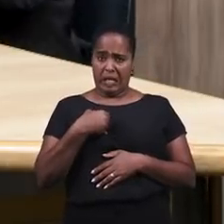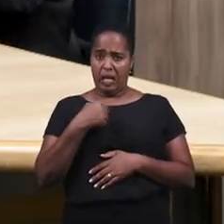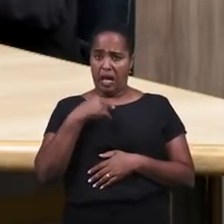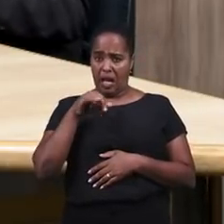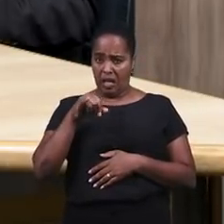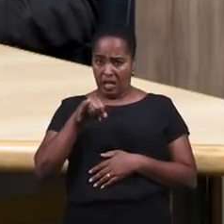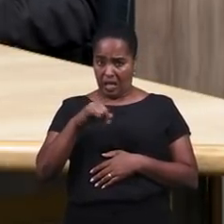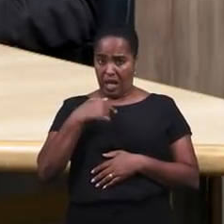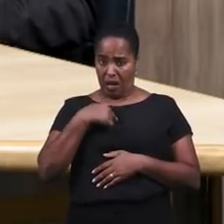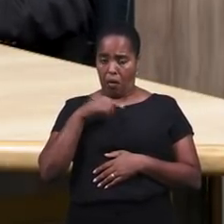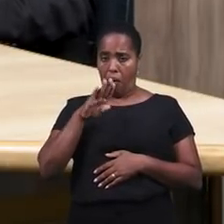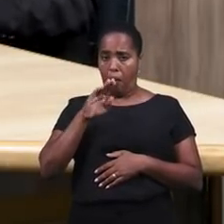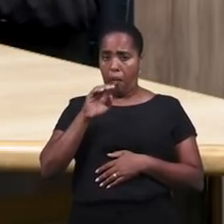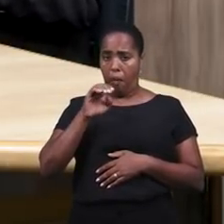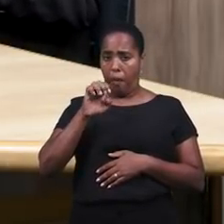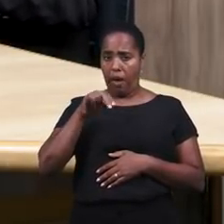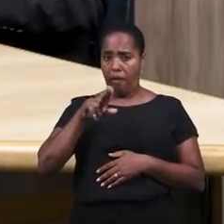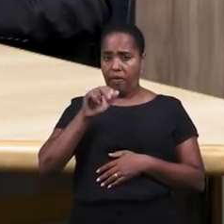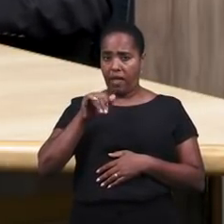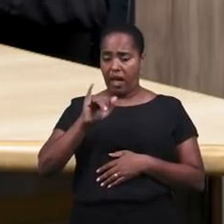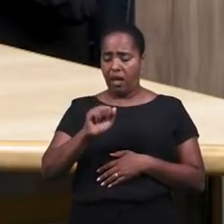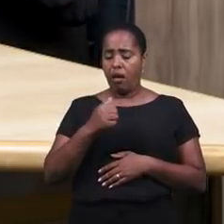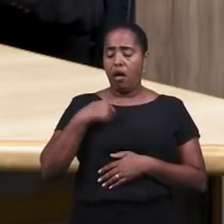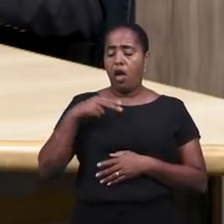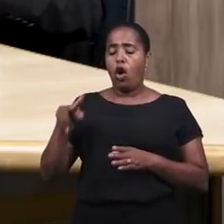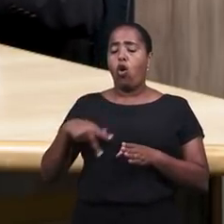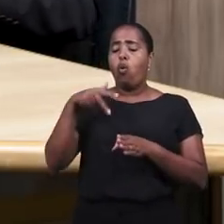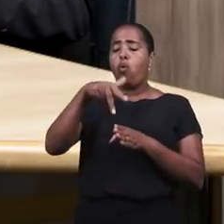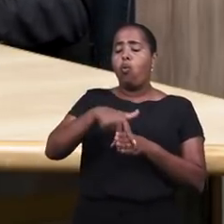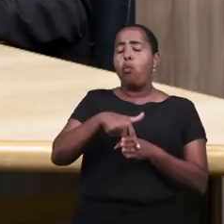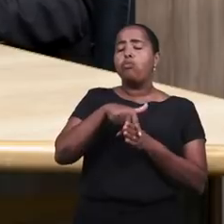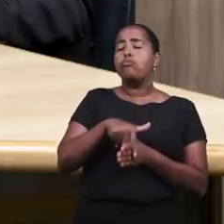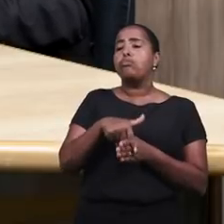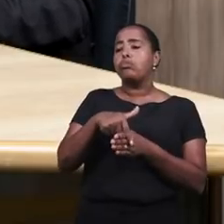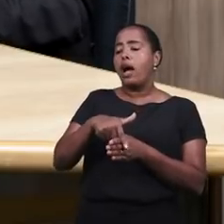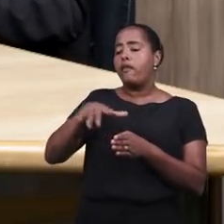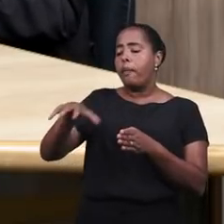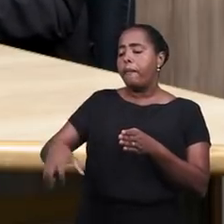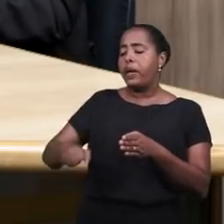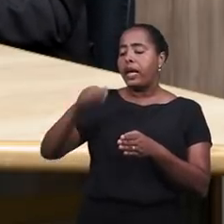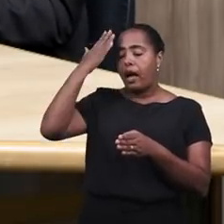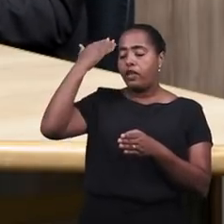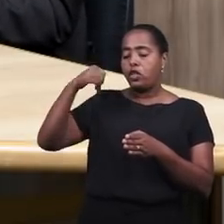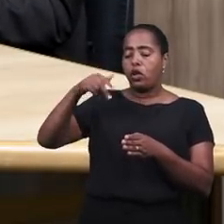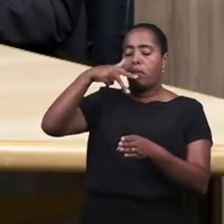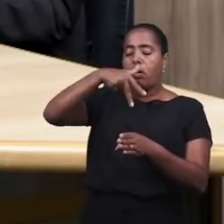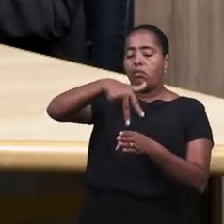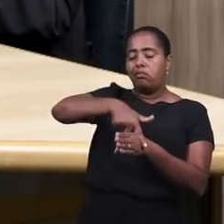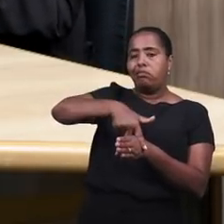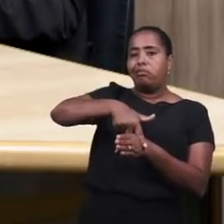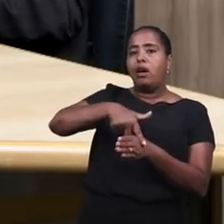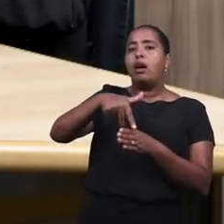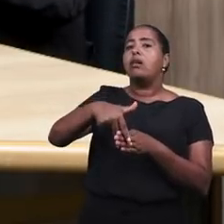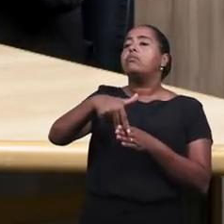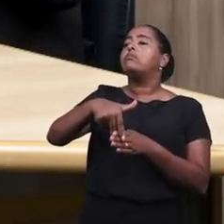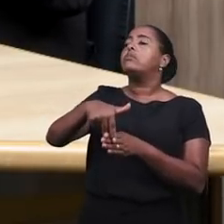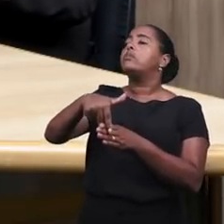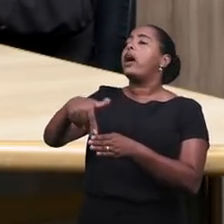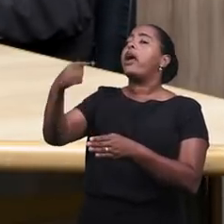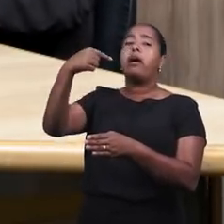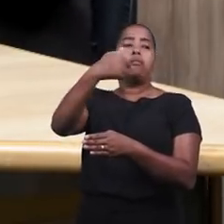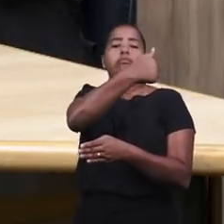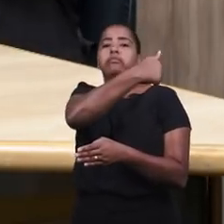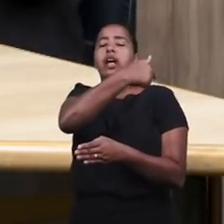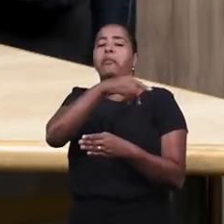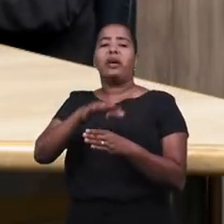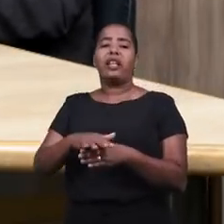eu montava na mula, sou mais experiente, sou um soldado, um guerreiro, aquela coisa, e botava Salomão na garupa. Então, na cidade, quando todo mundo...